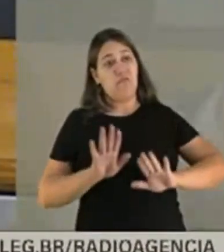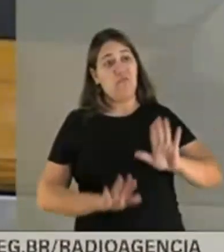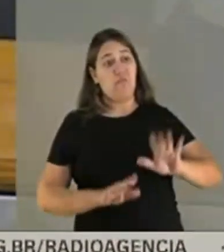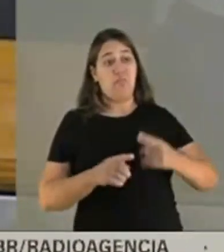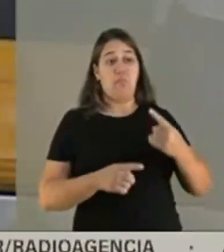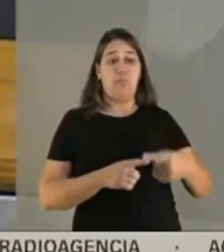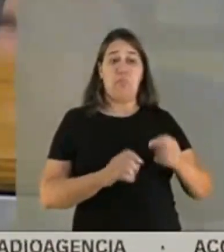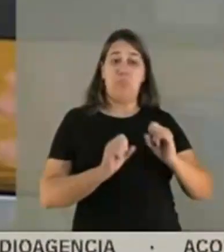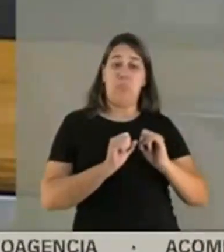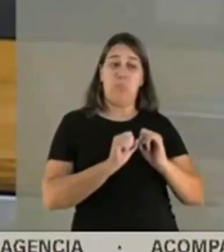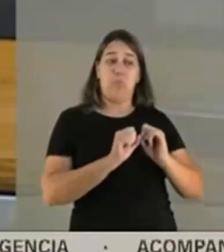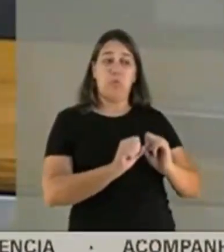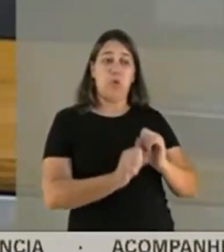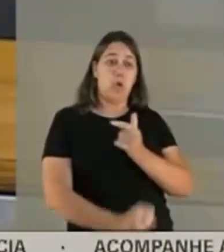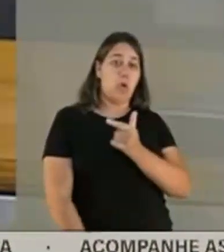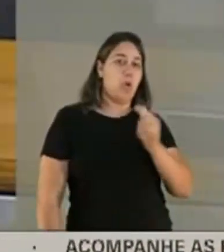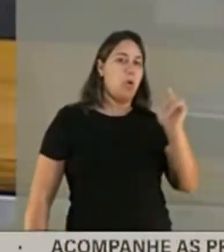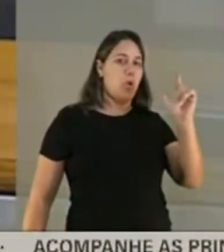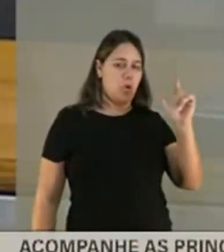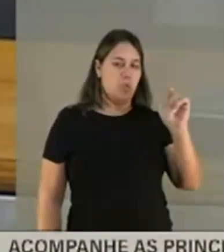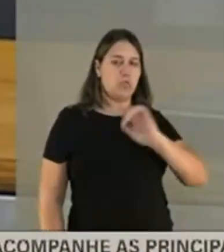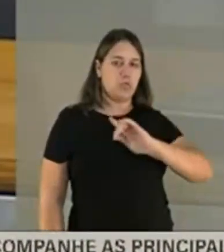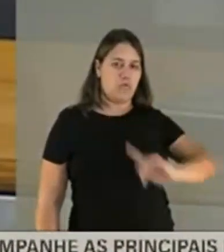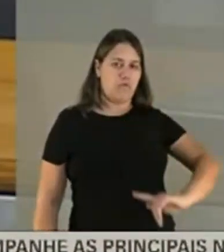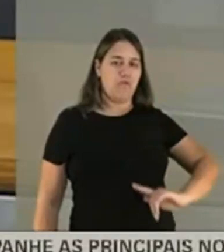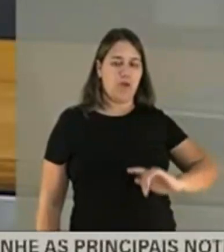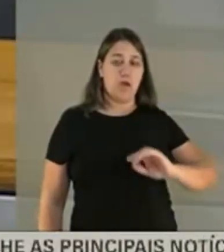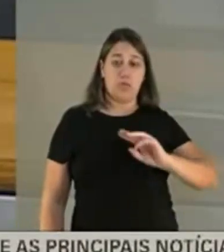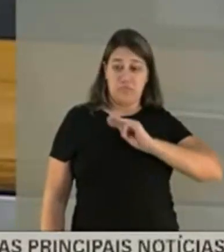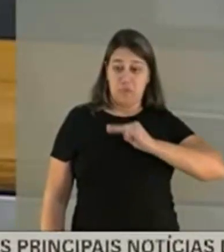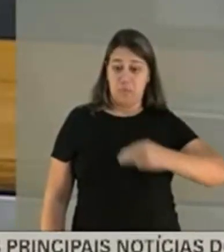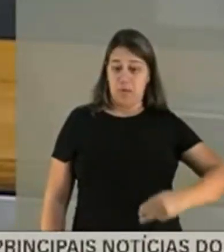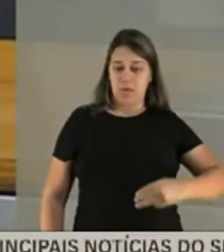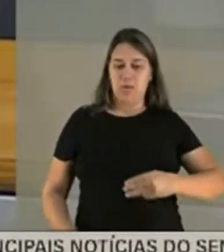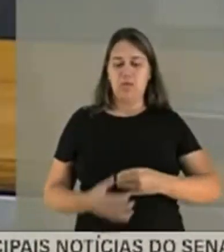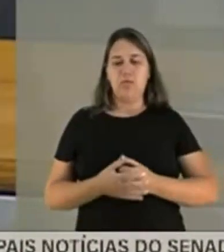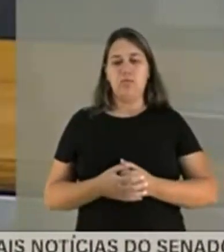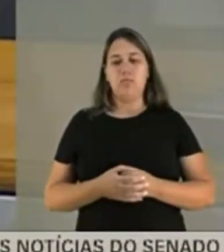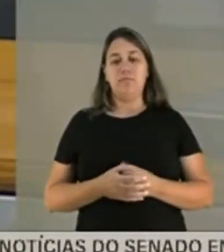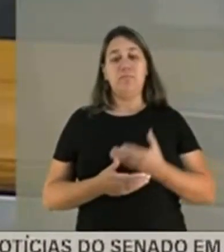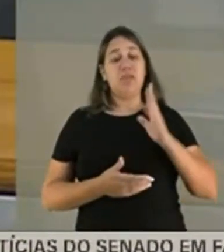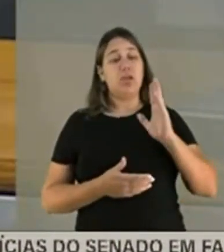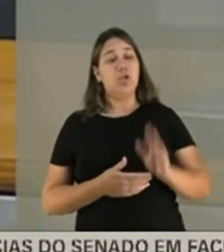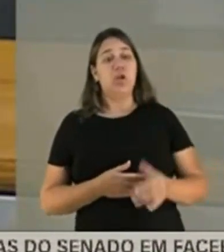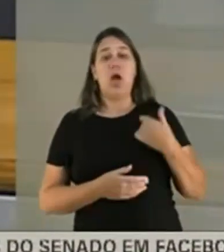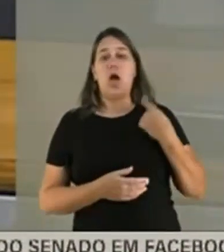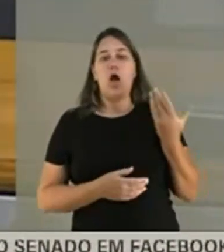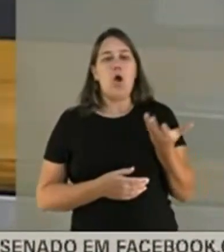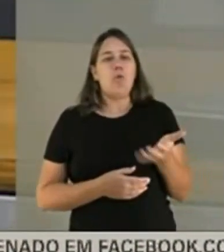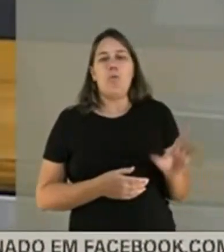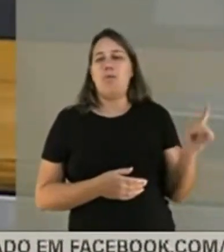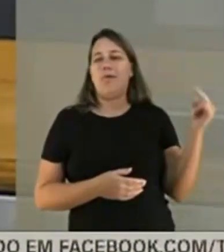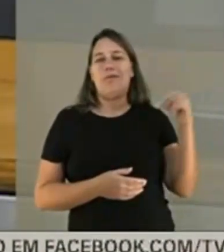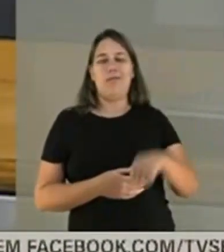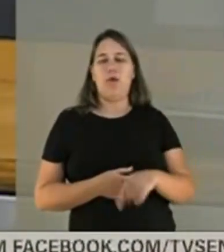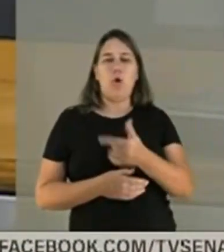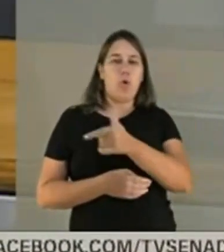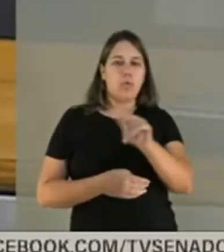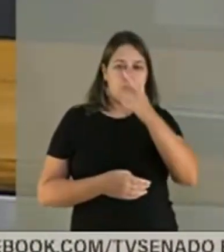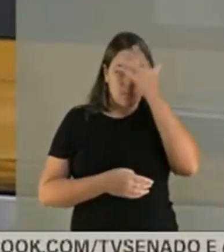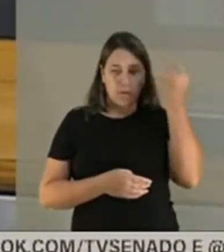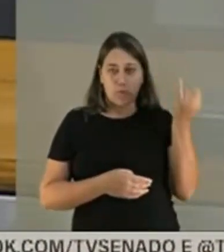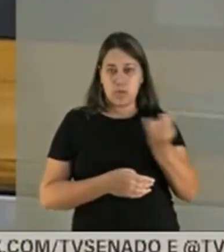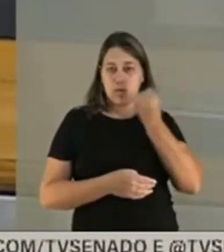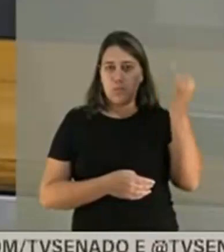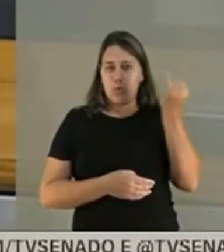em outros ministros, em outros governos ele foi ministro, já que não quiseram trazer ele e outros atores